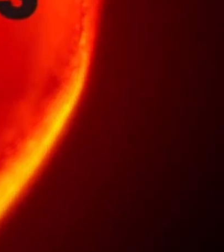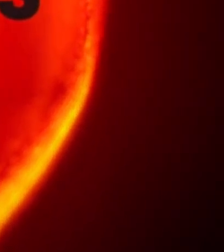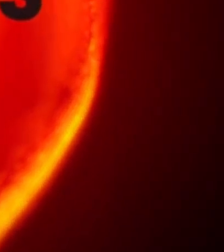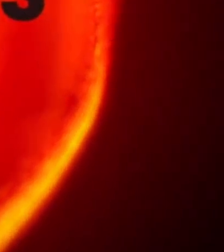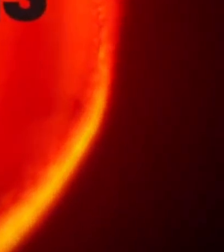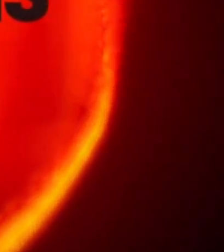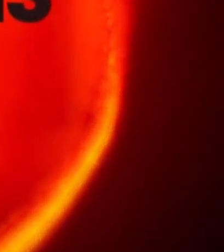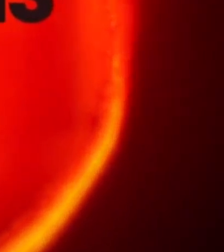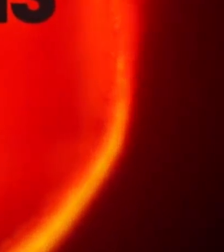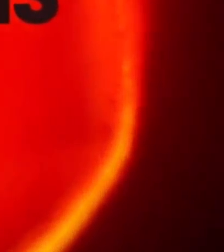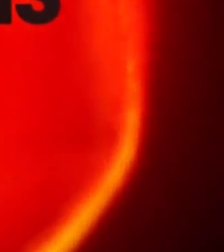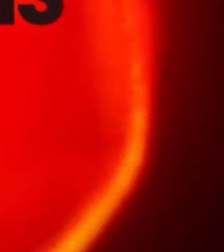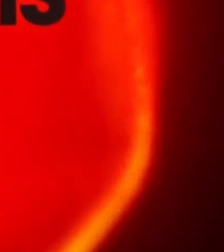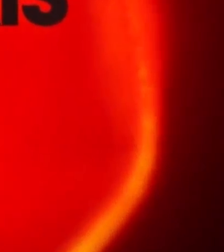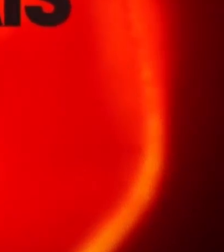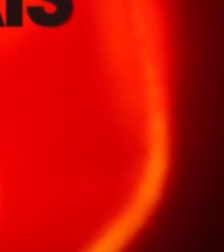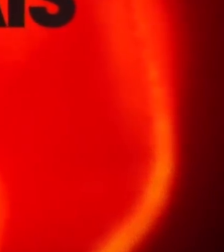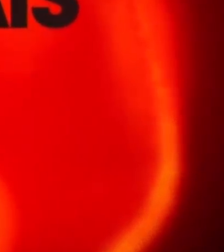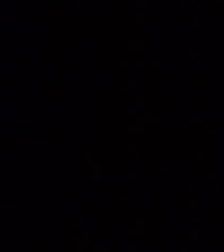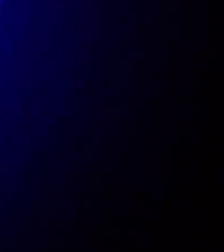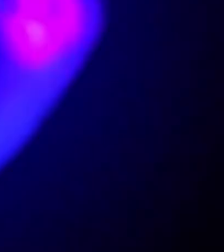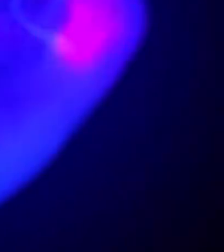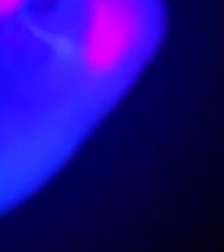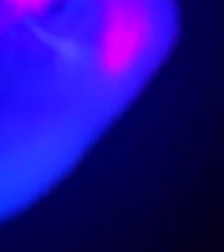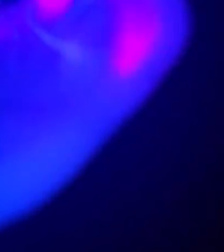Nos acompanhe nas redes sociais.